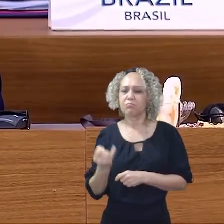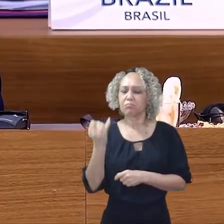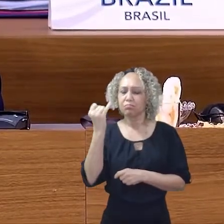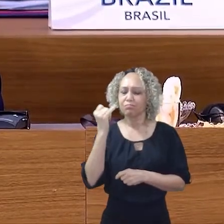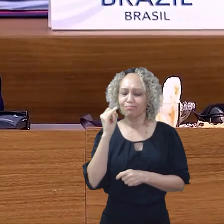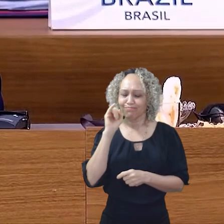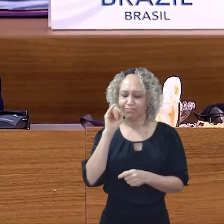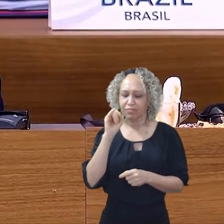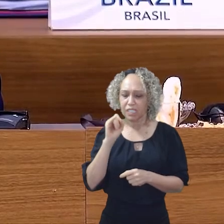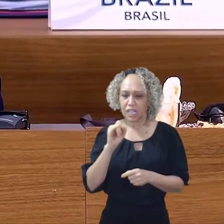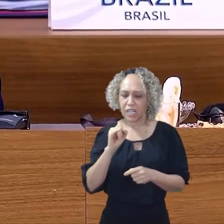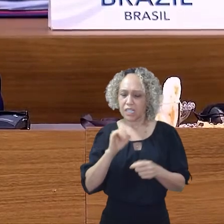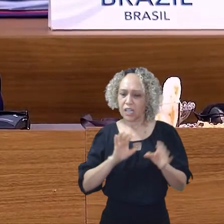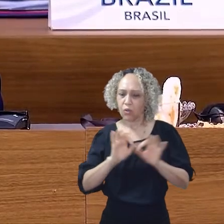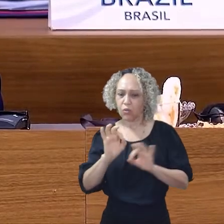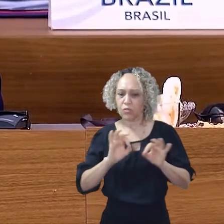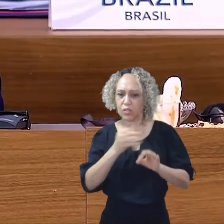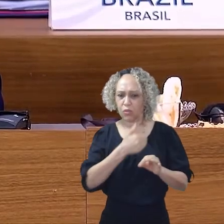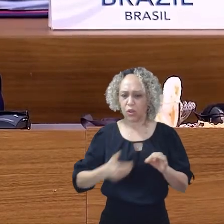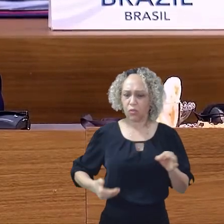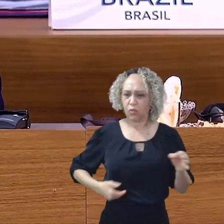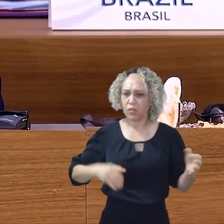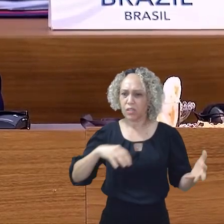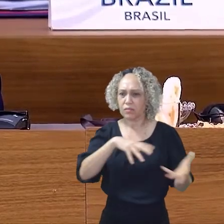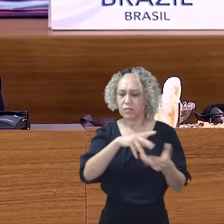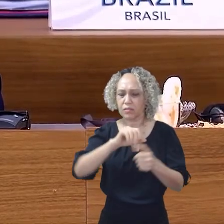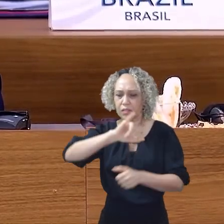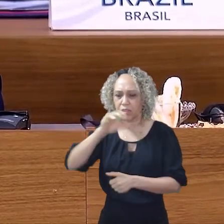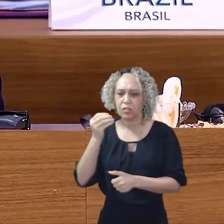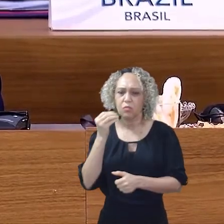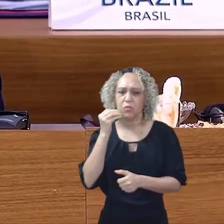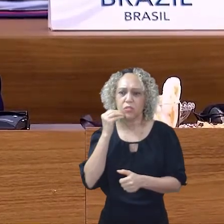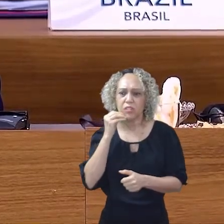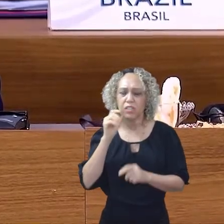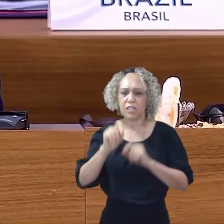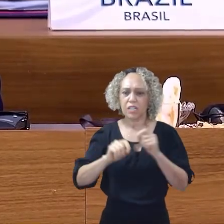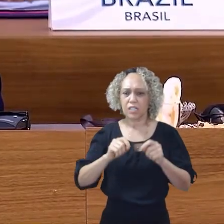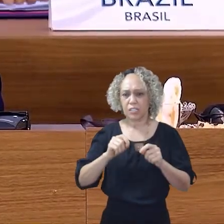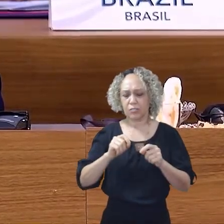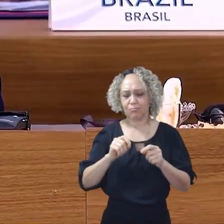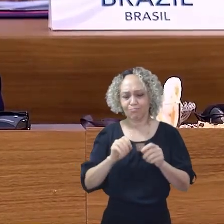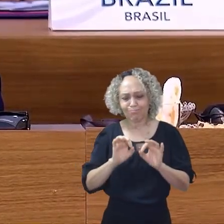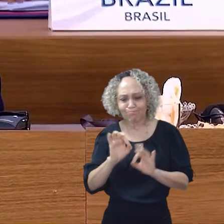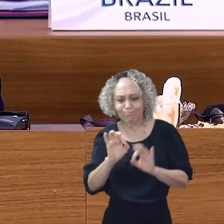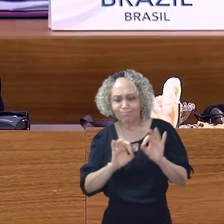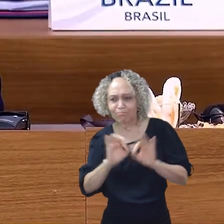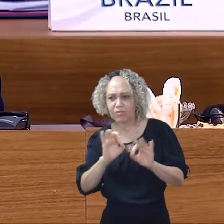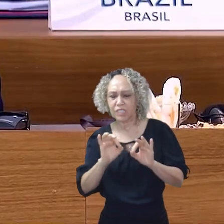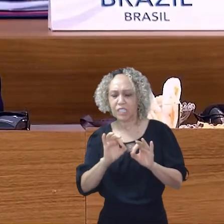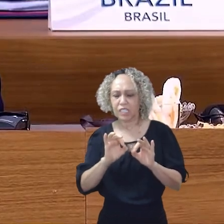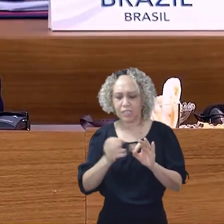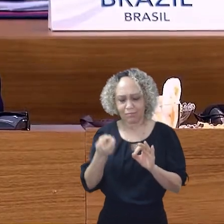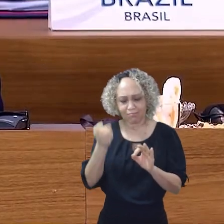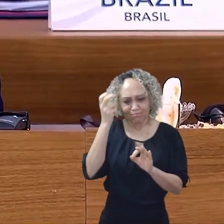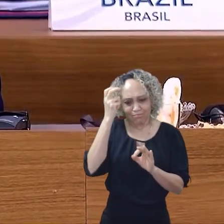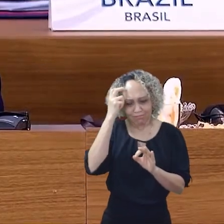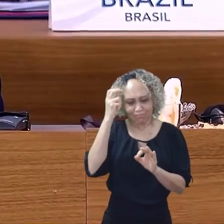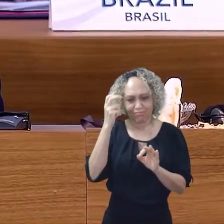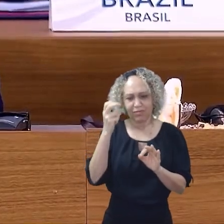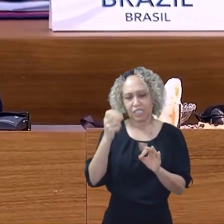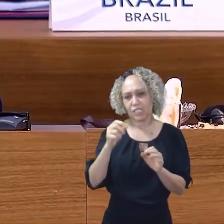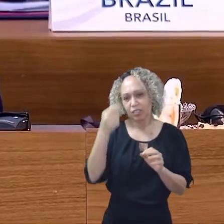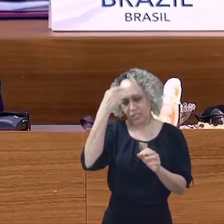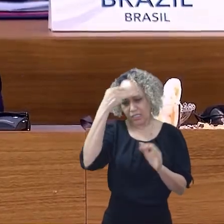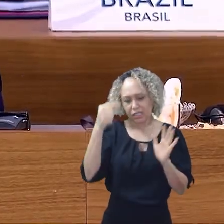é chave na construção de uma governança que maximize as oportunidades e mitigue os riscos